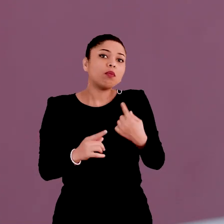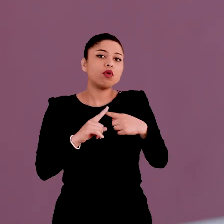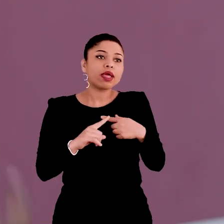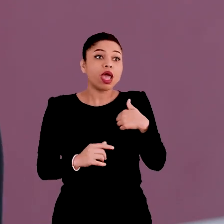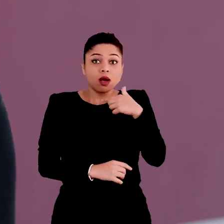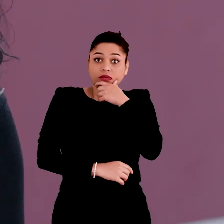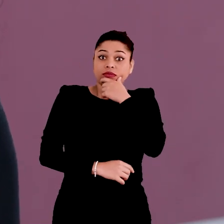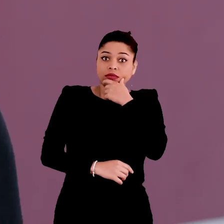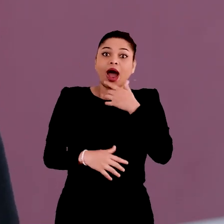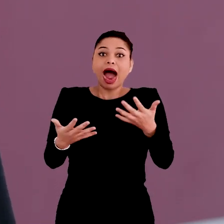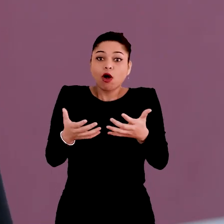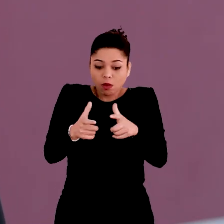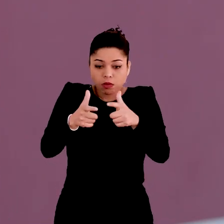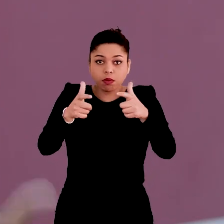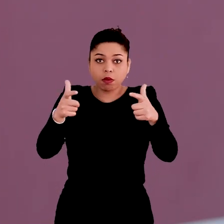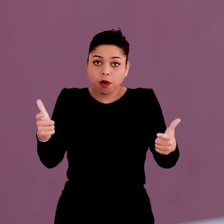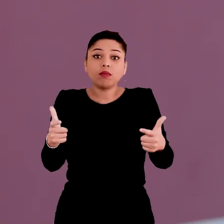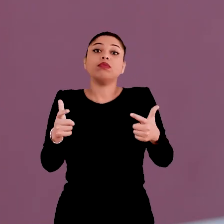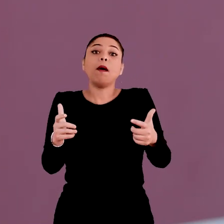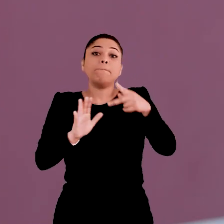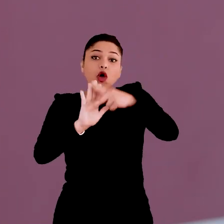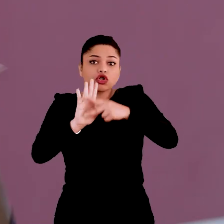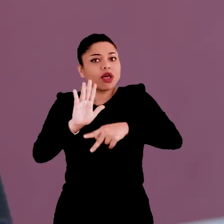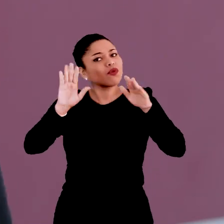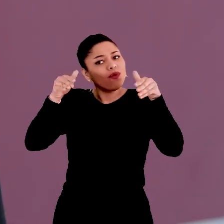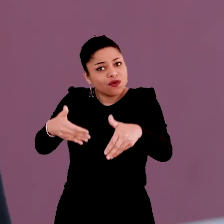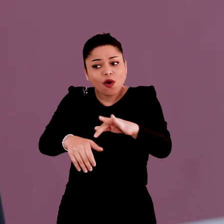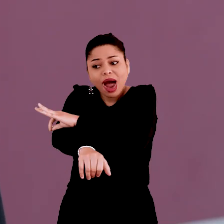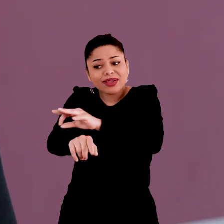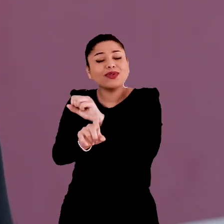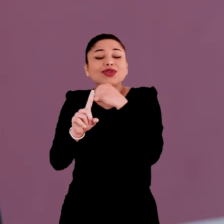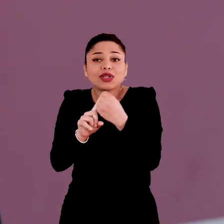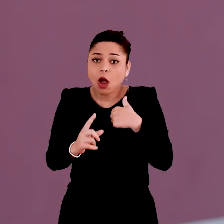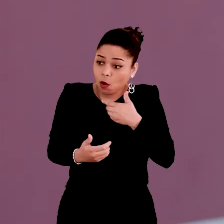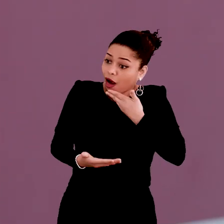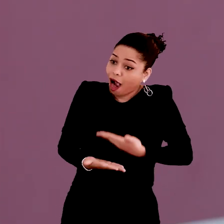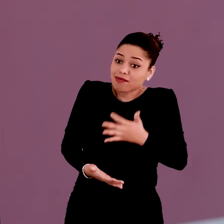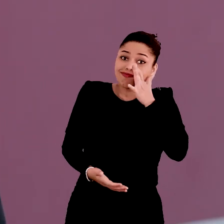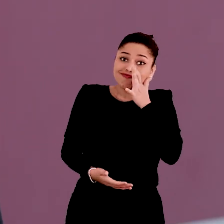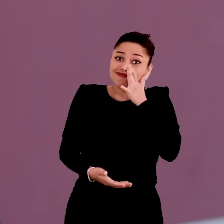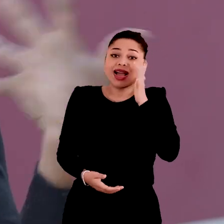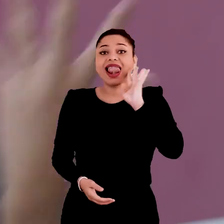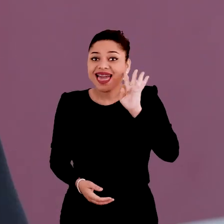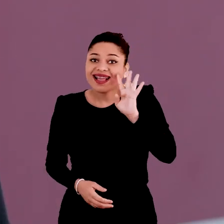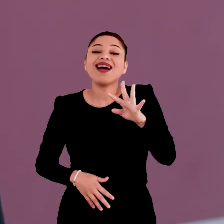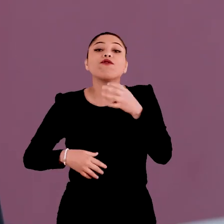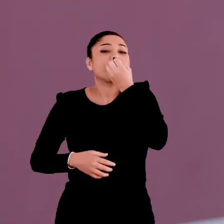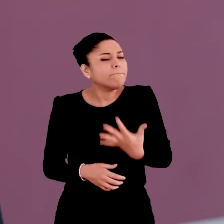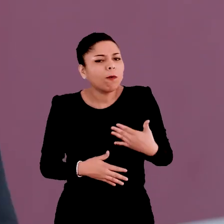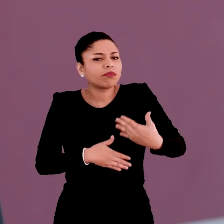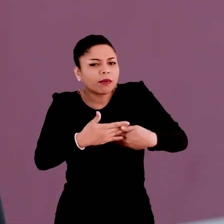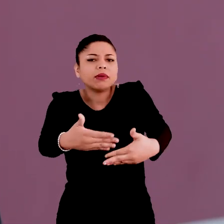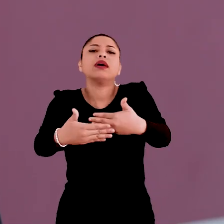propostas voltado para a arquitetura social. Ou seja, nós temos cada vez mais um número de profissionais de arquitetura